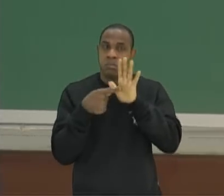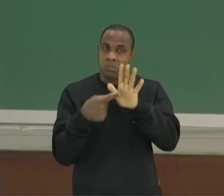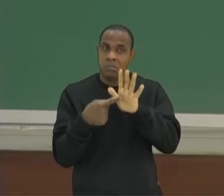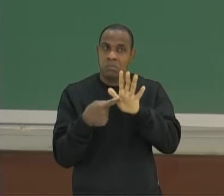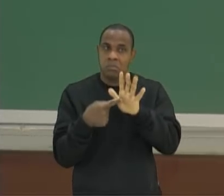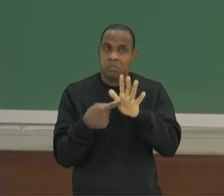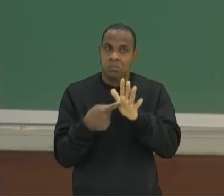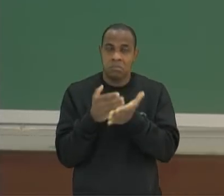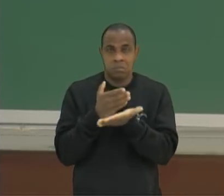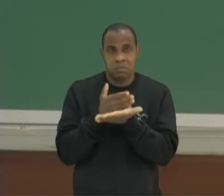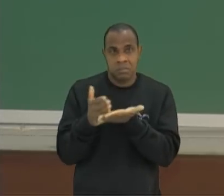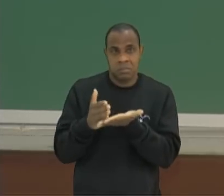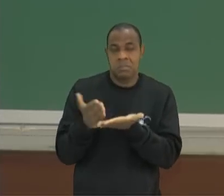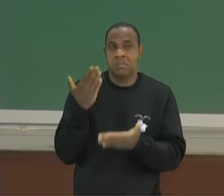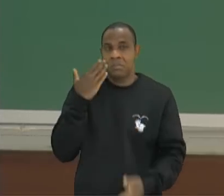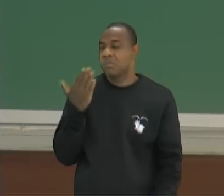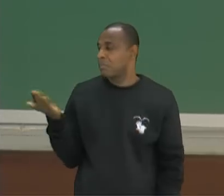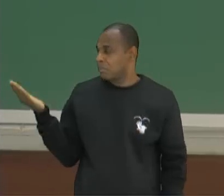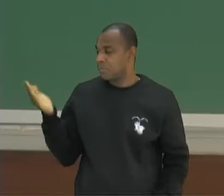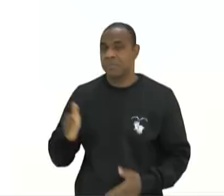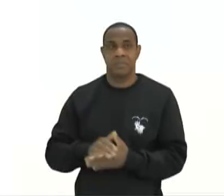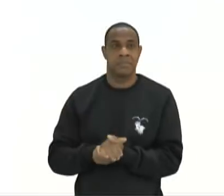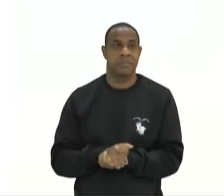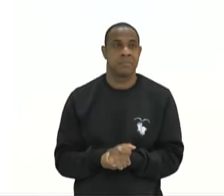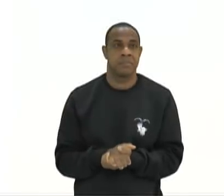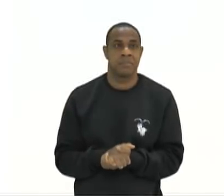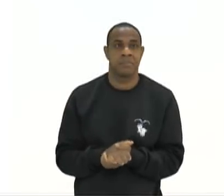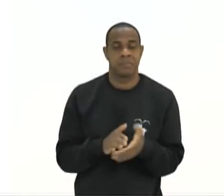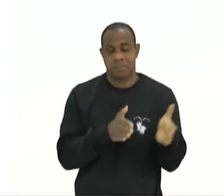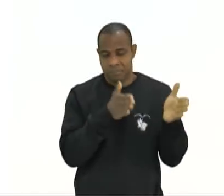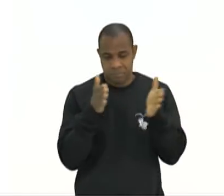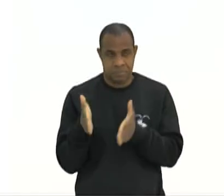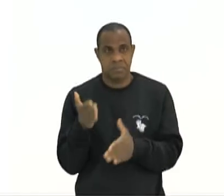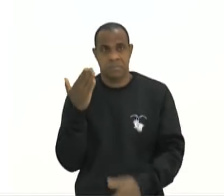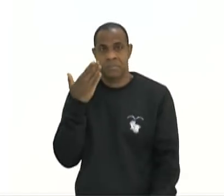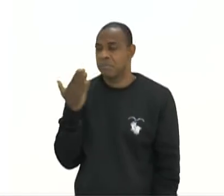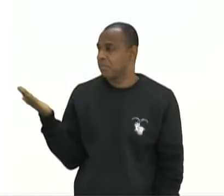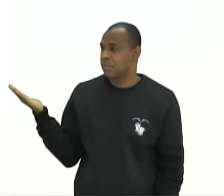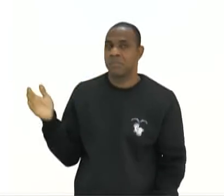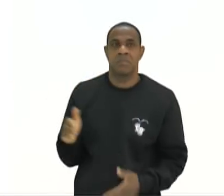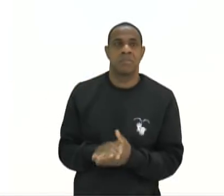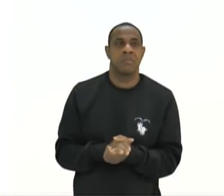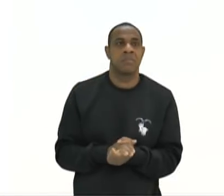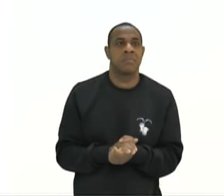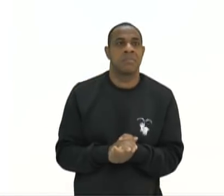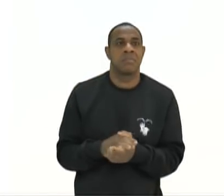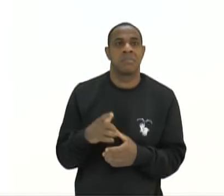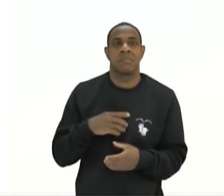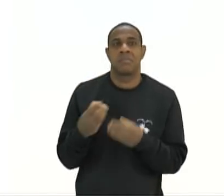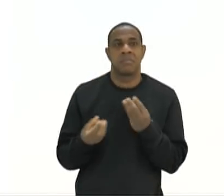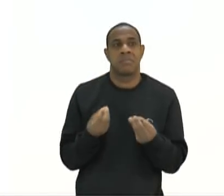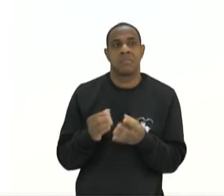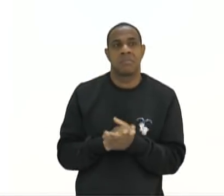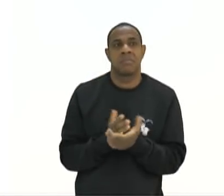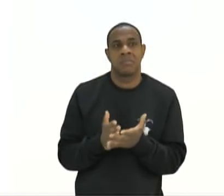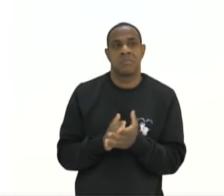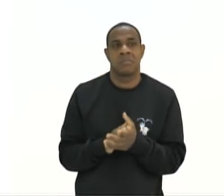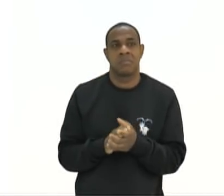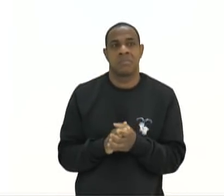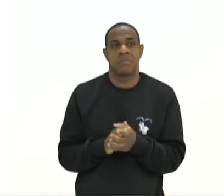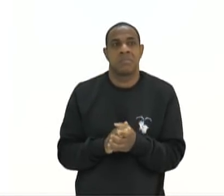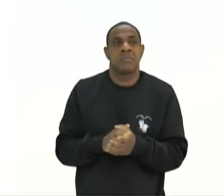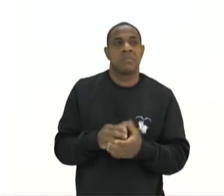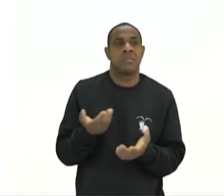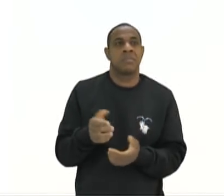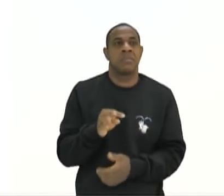como princípio de Huygens. Avançando na tela, temos que uma onda, você pode definir ela de maneira